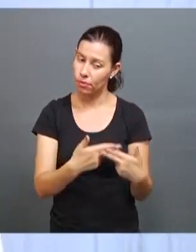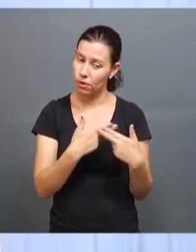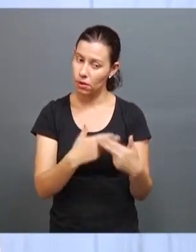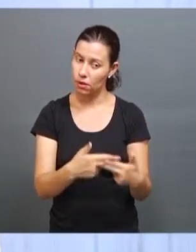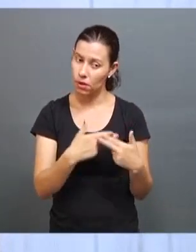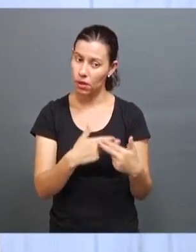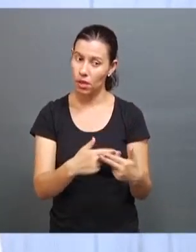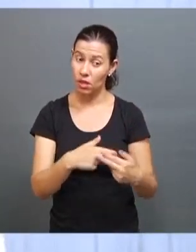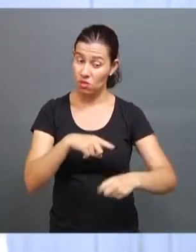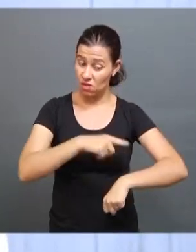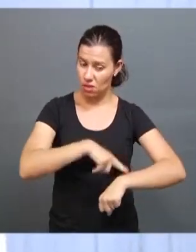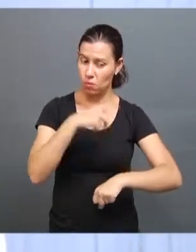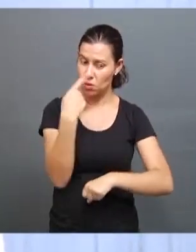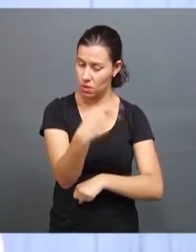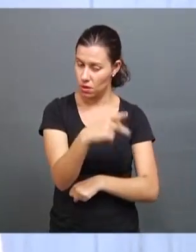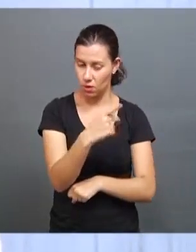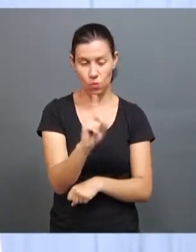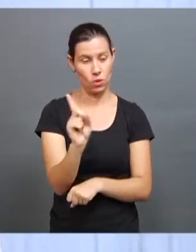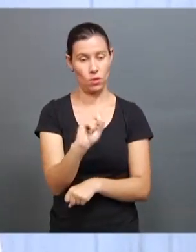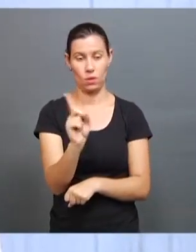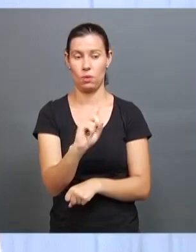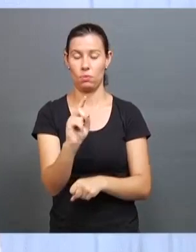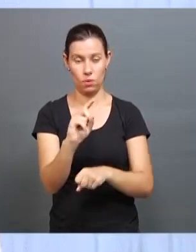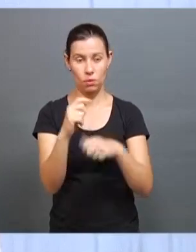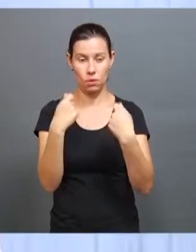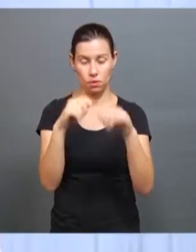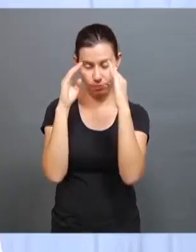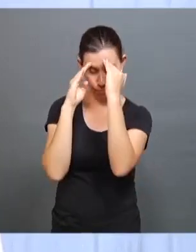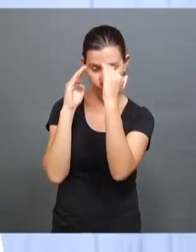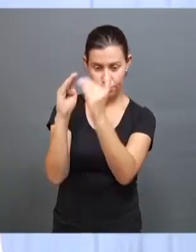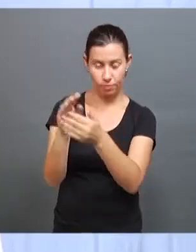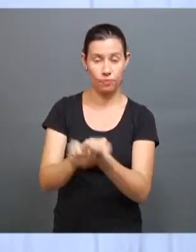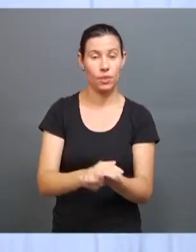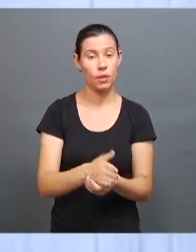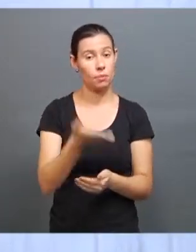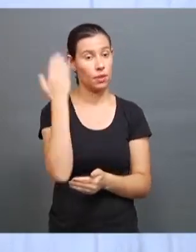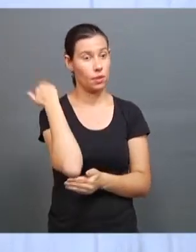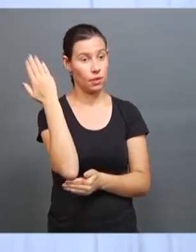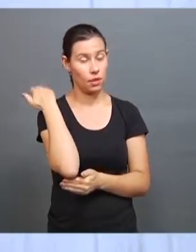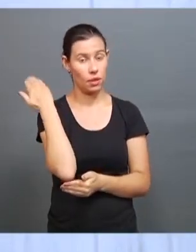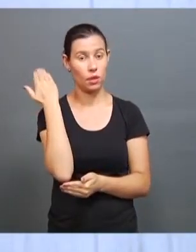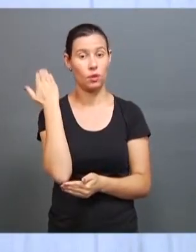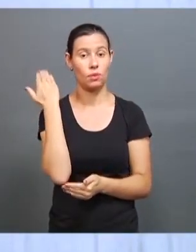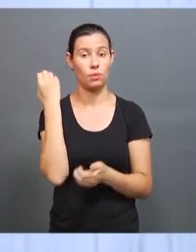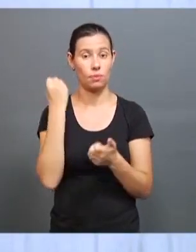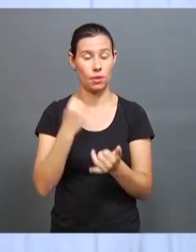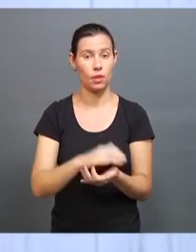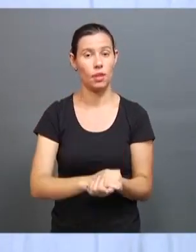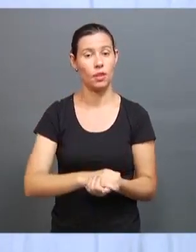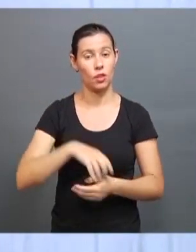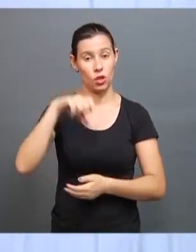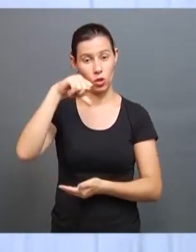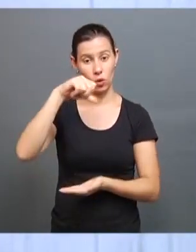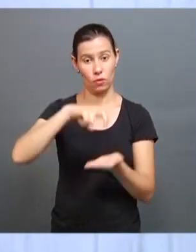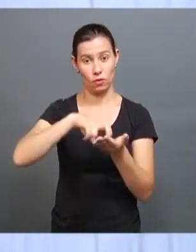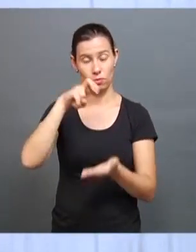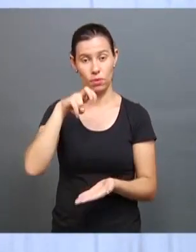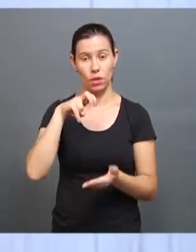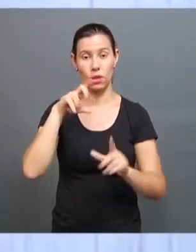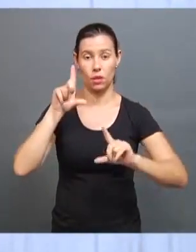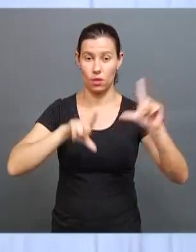tem tudo no time deles. É que nem você falou muito bem. Antigamente a gente tinha, todo dia às 9 da manhã passa,